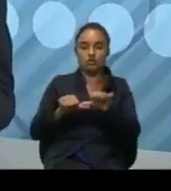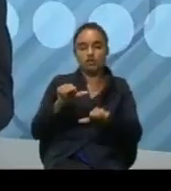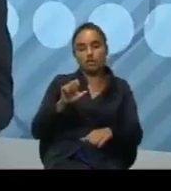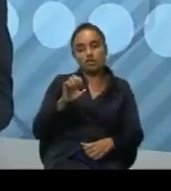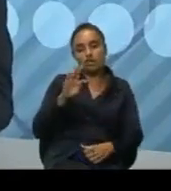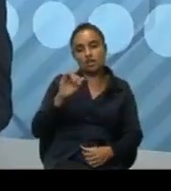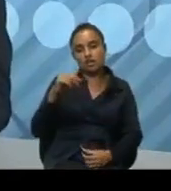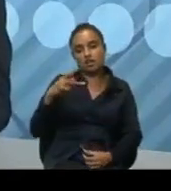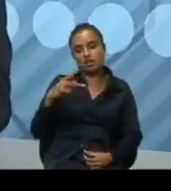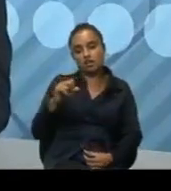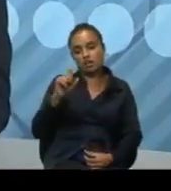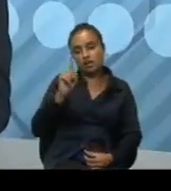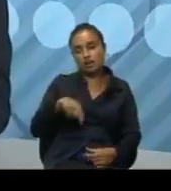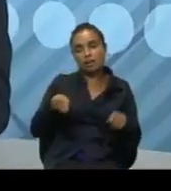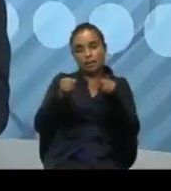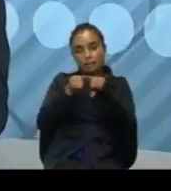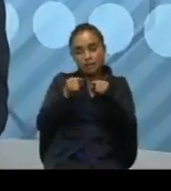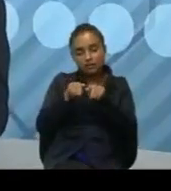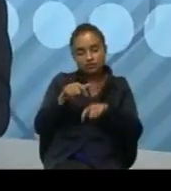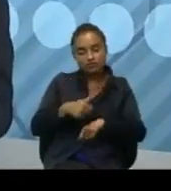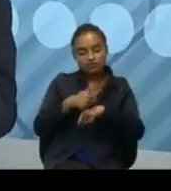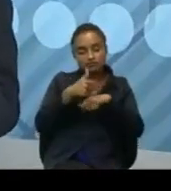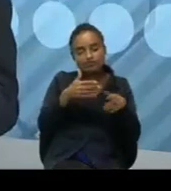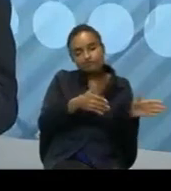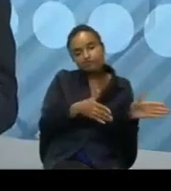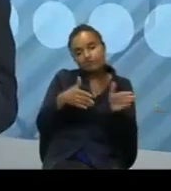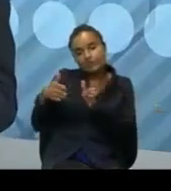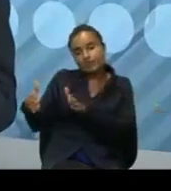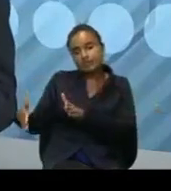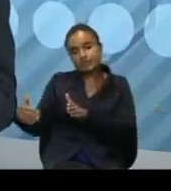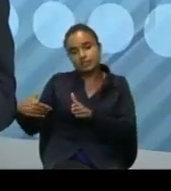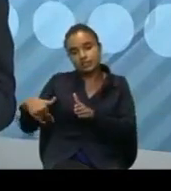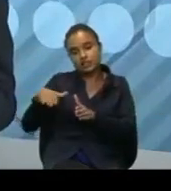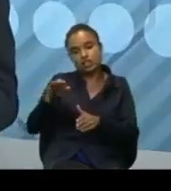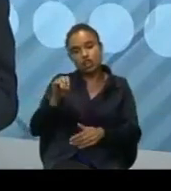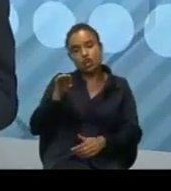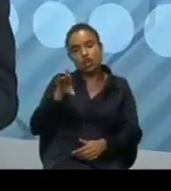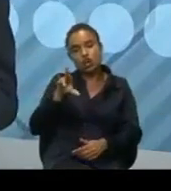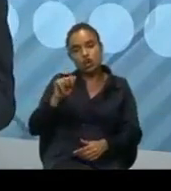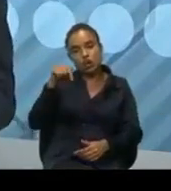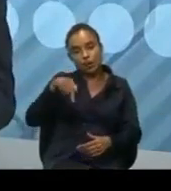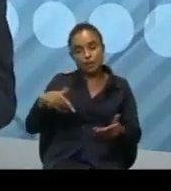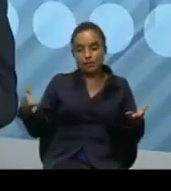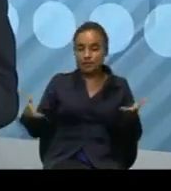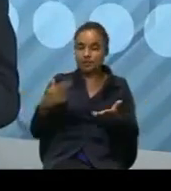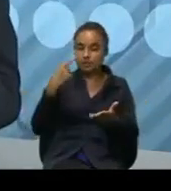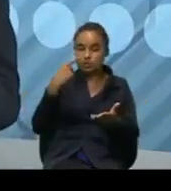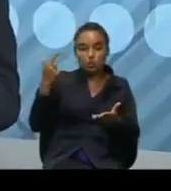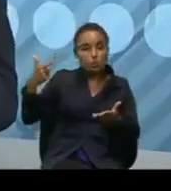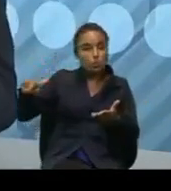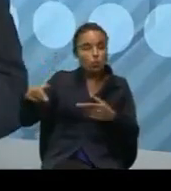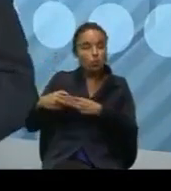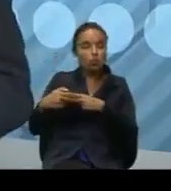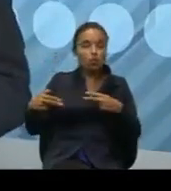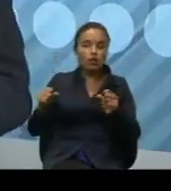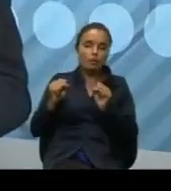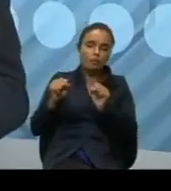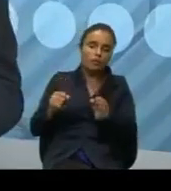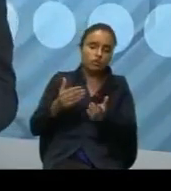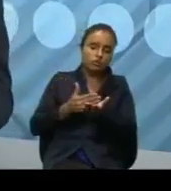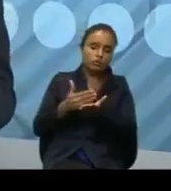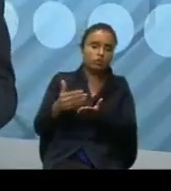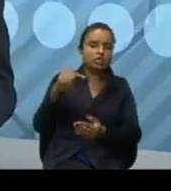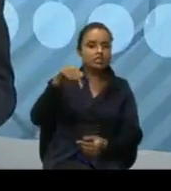e alteração dos principais itens no decorrer da obra, tá? Outra coisa, pode ser que no começo da minha